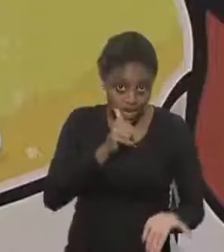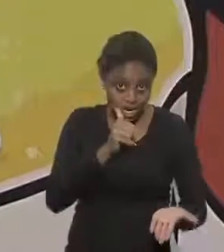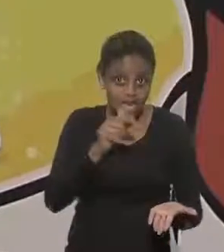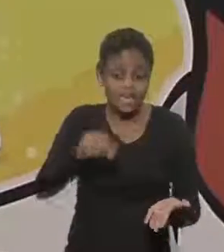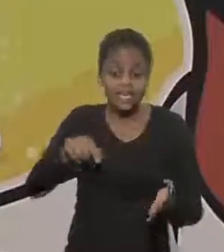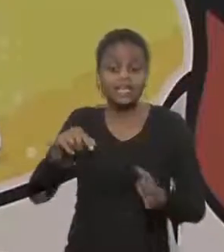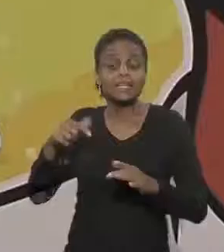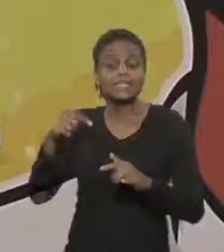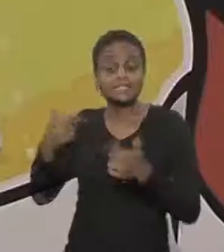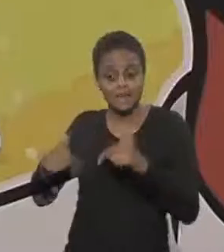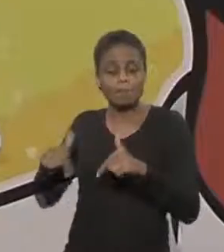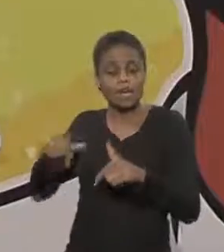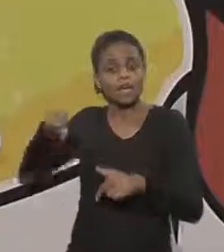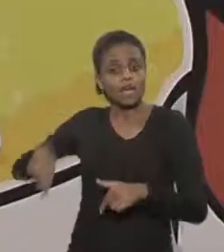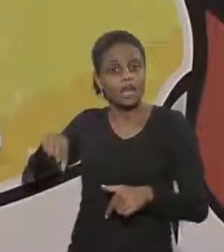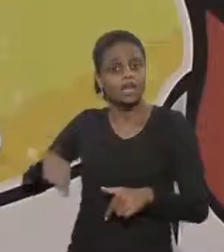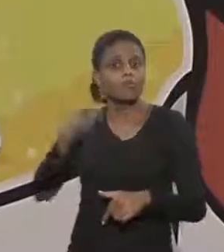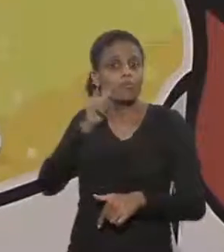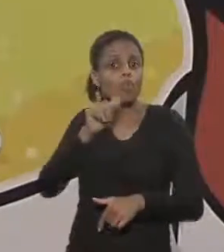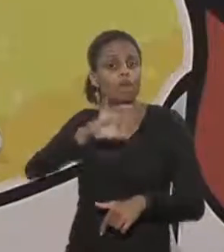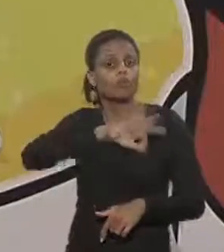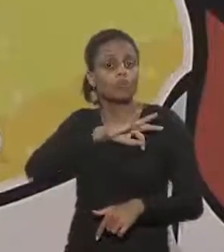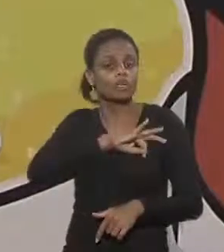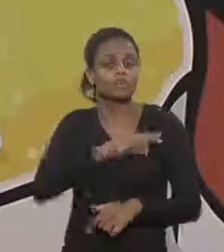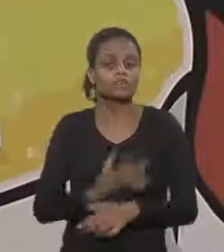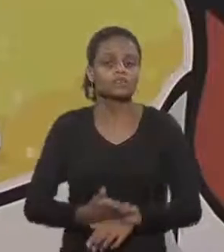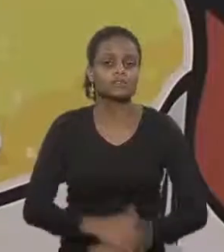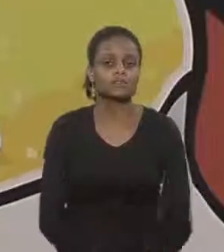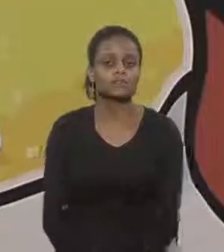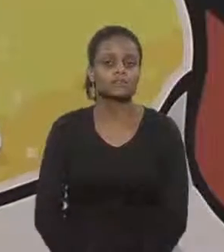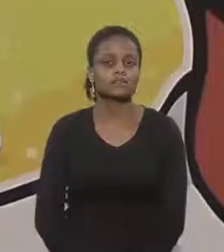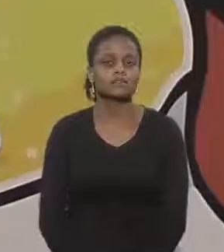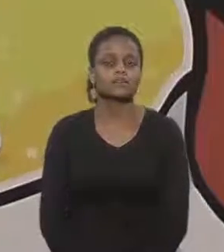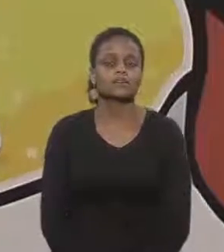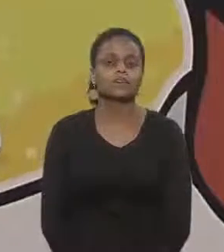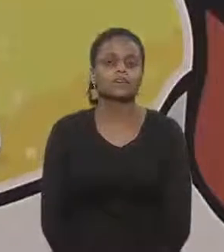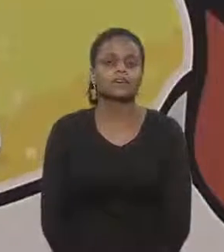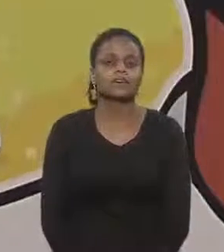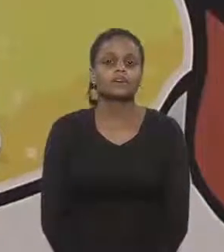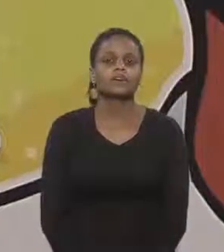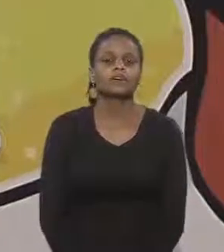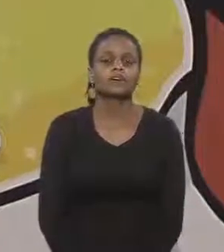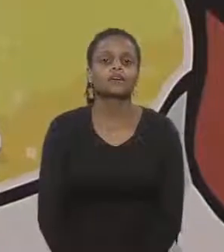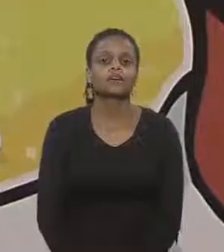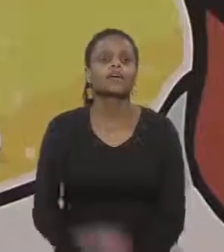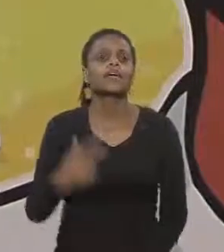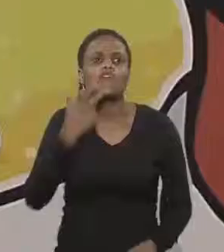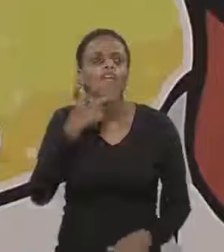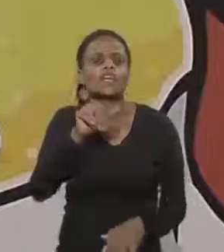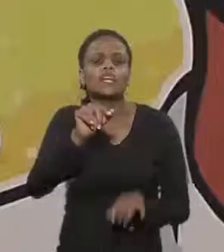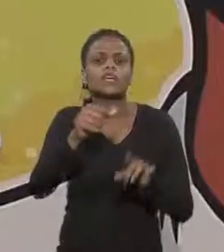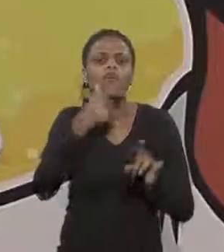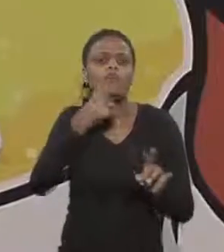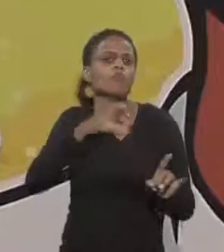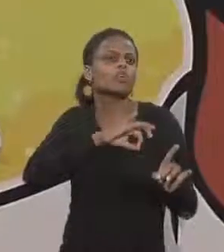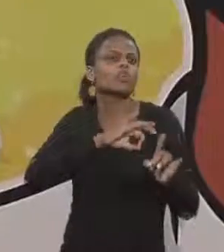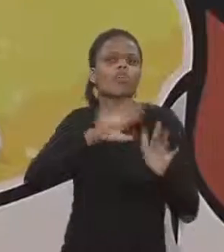que minimamente a gente possa garantir que nos plantões a mulher chegue e encontre uma mulher. Eu não estou